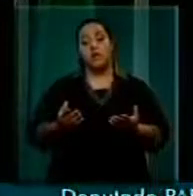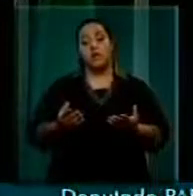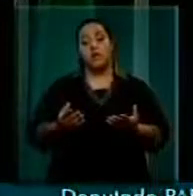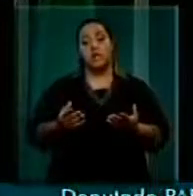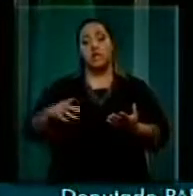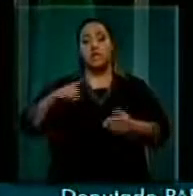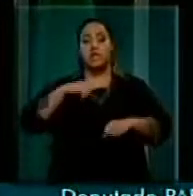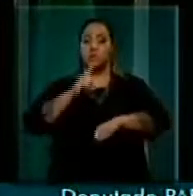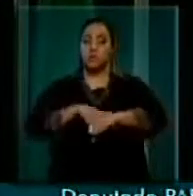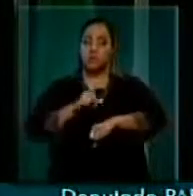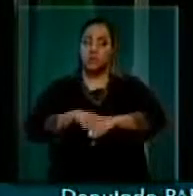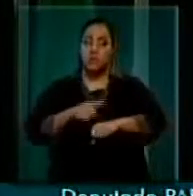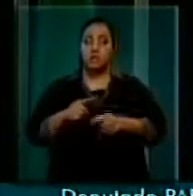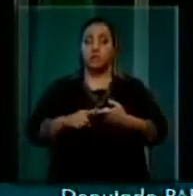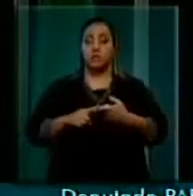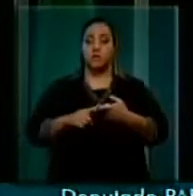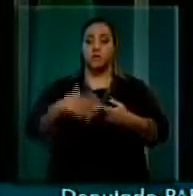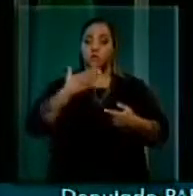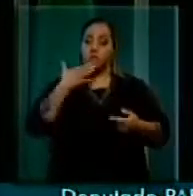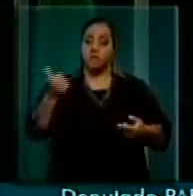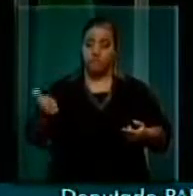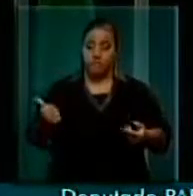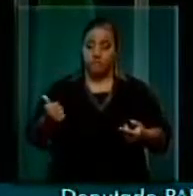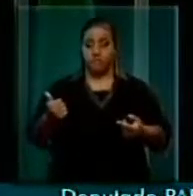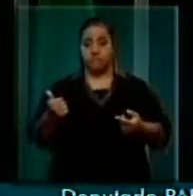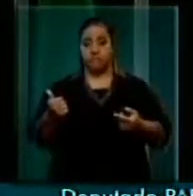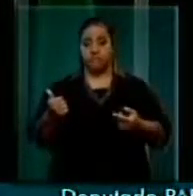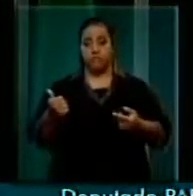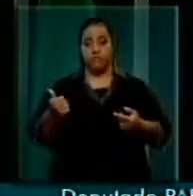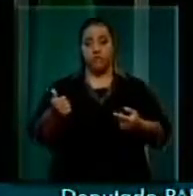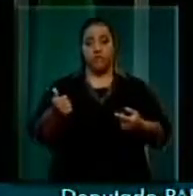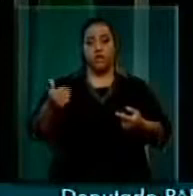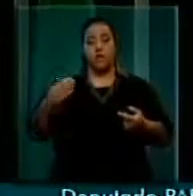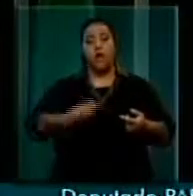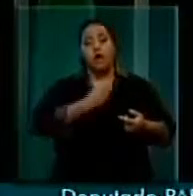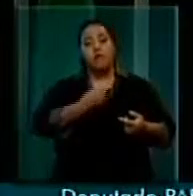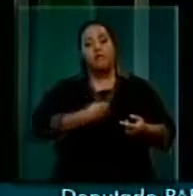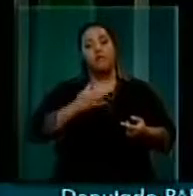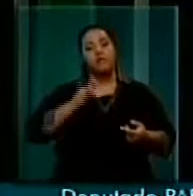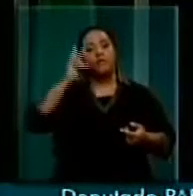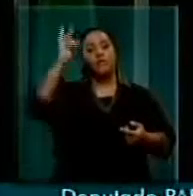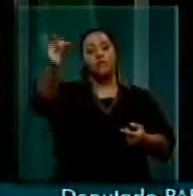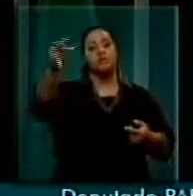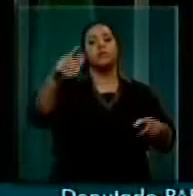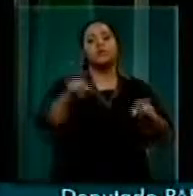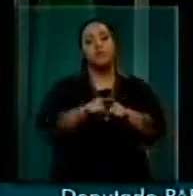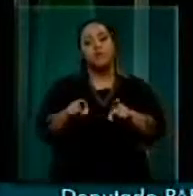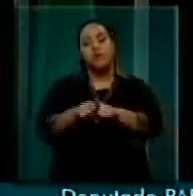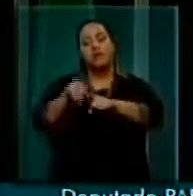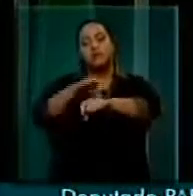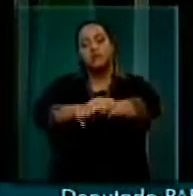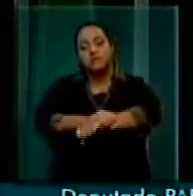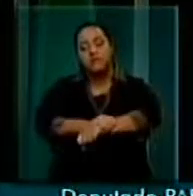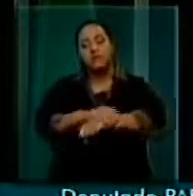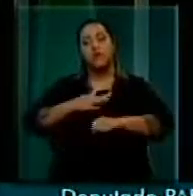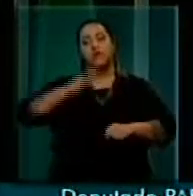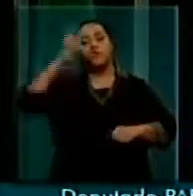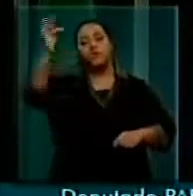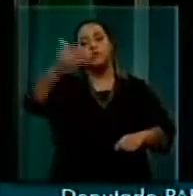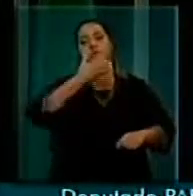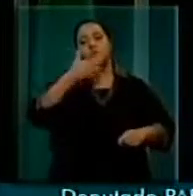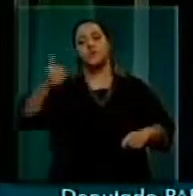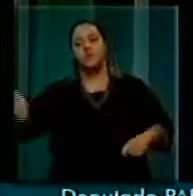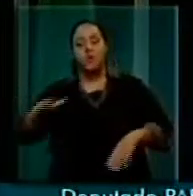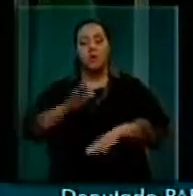de tempo, melhorar as nossas gerações atuais para o futuro e assegurar um futuro melhor,